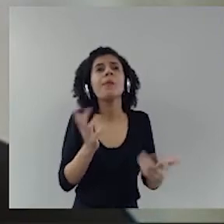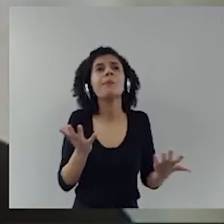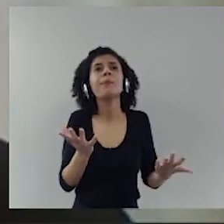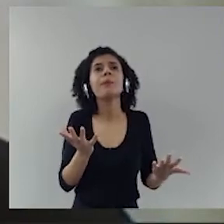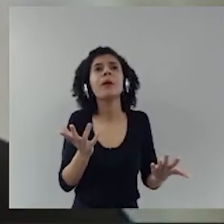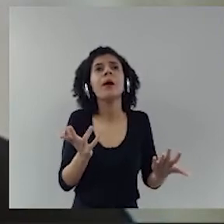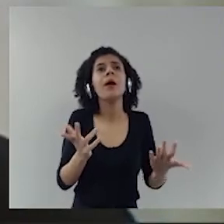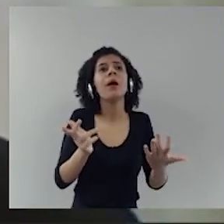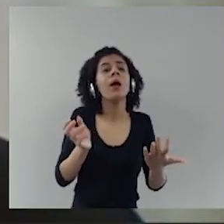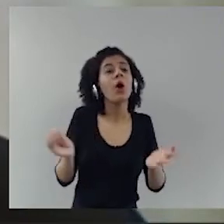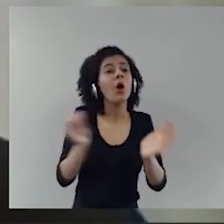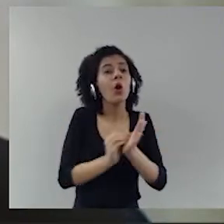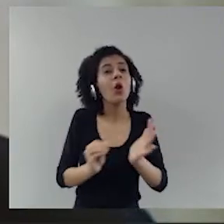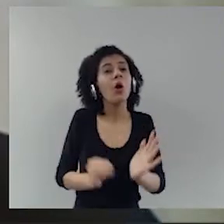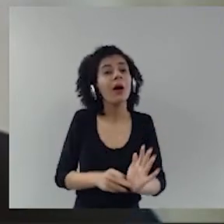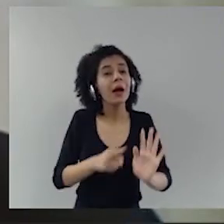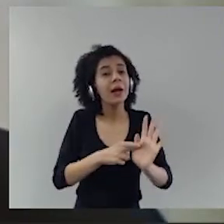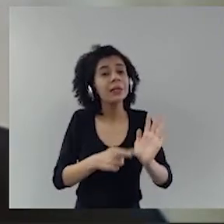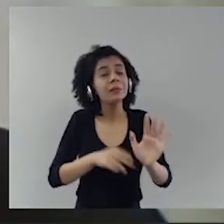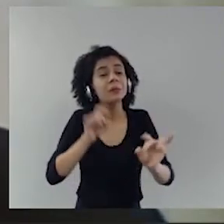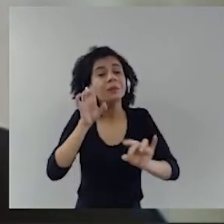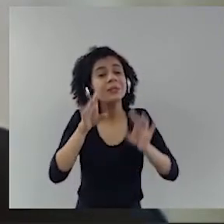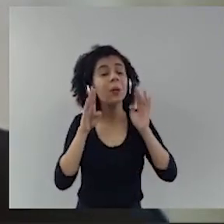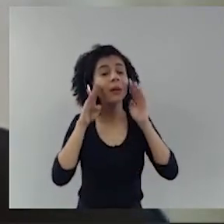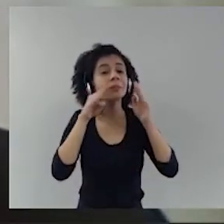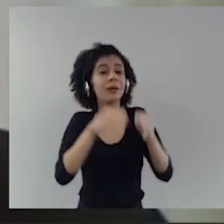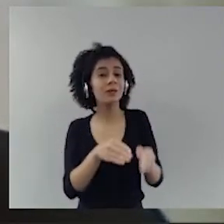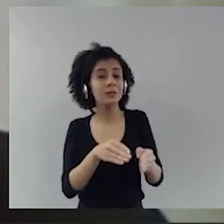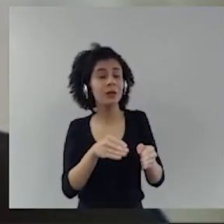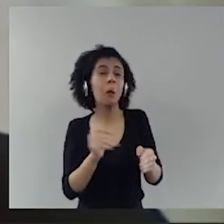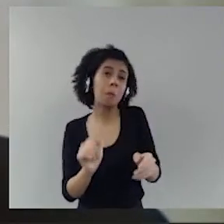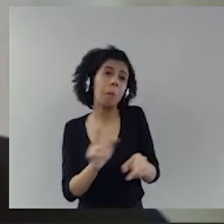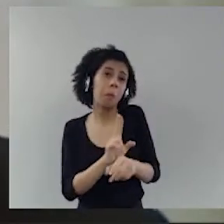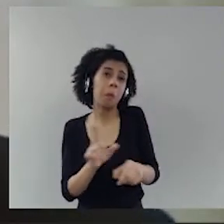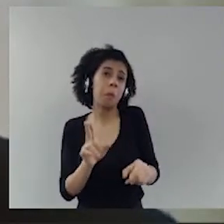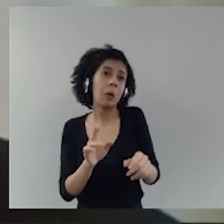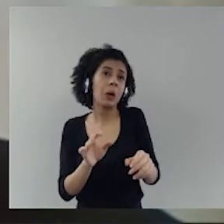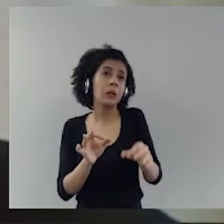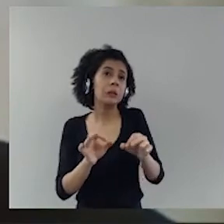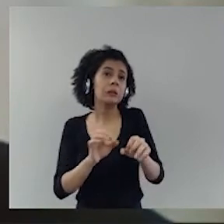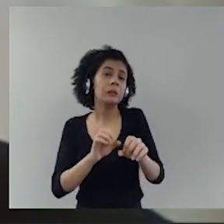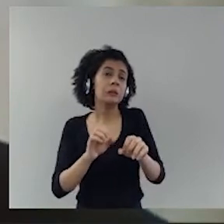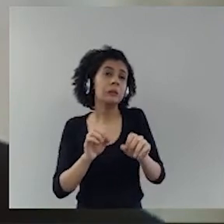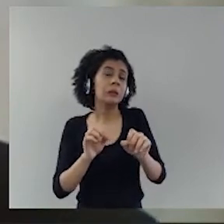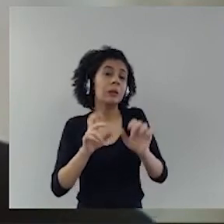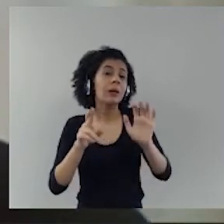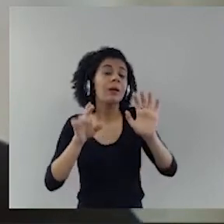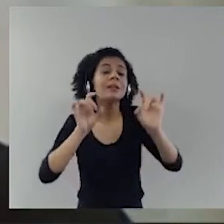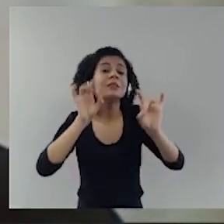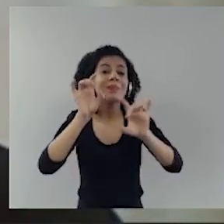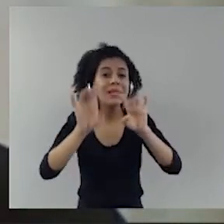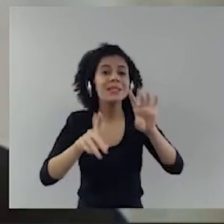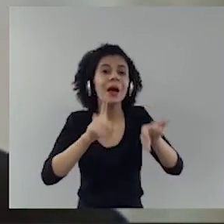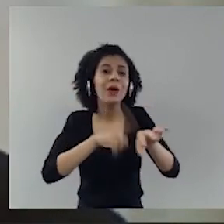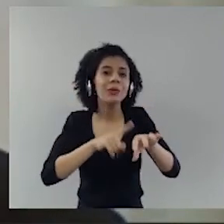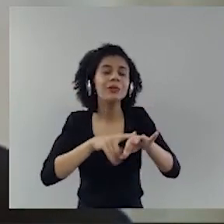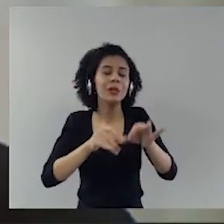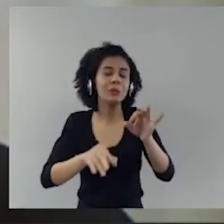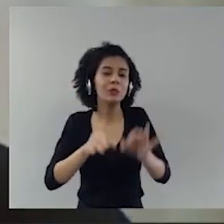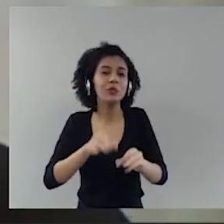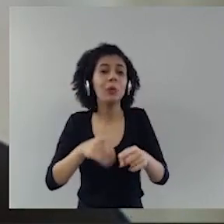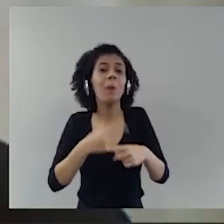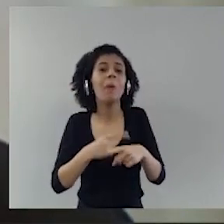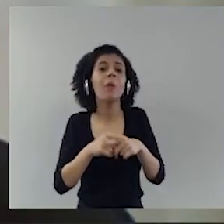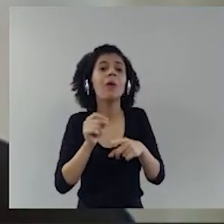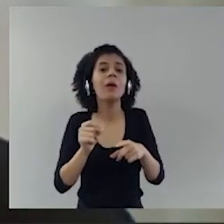sujeitam a aplicação de um regime jurídico que nós poderemos chamá-lo de um regime jurídico excepcional excepcional